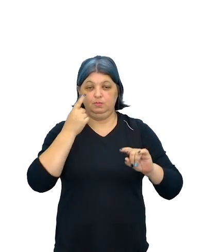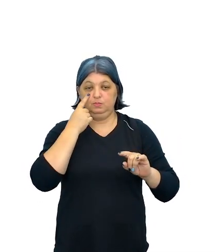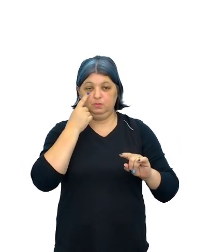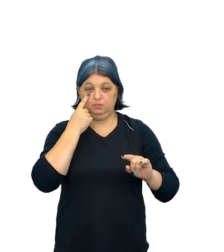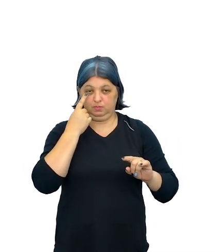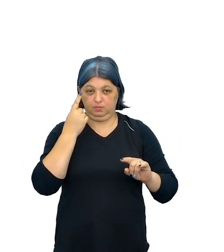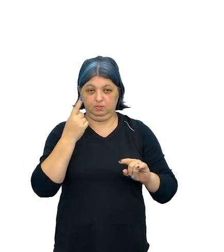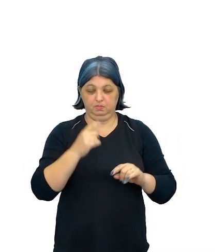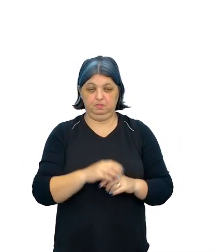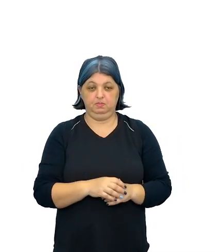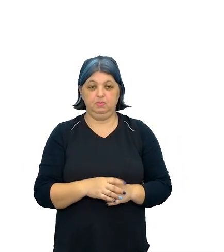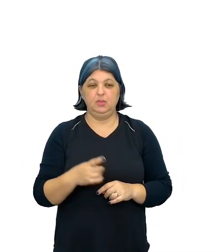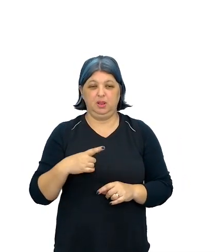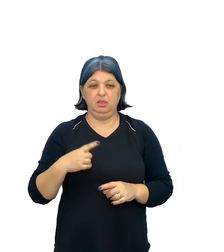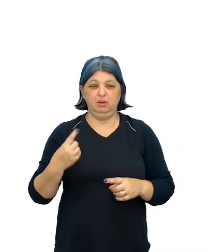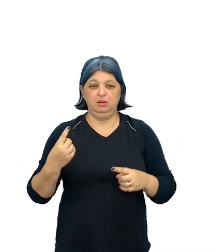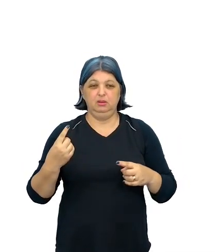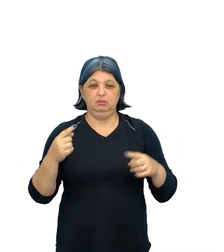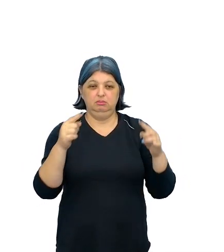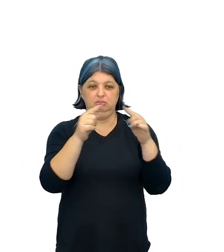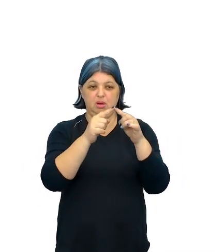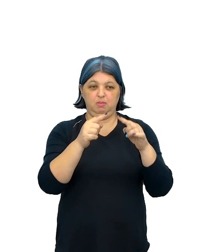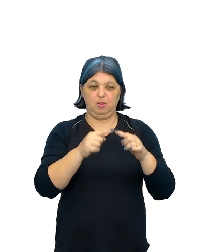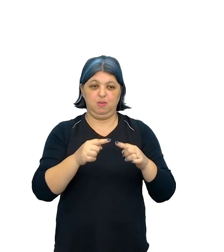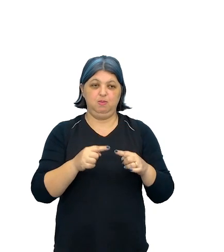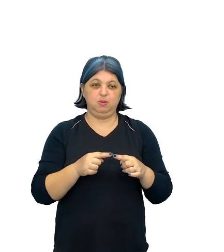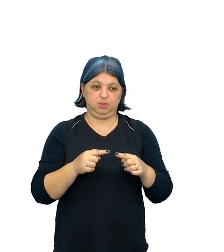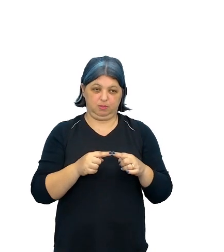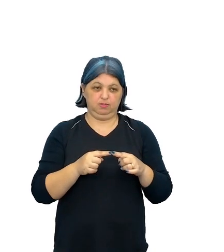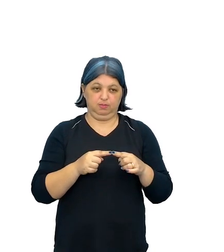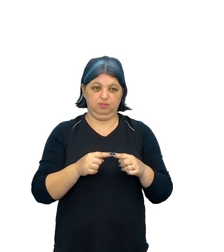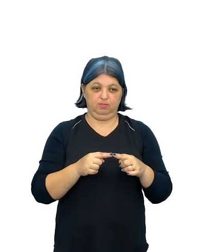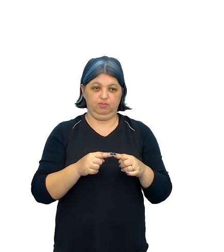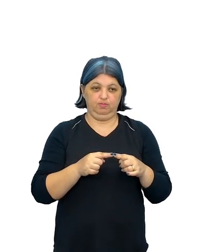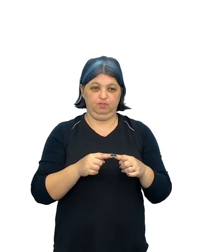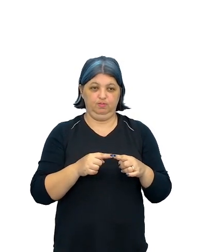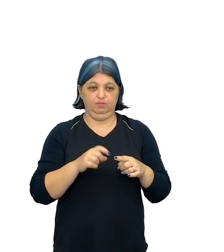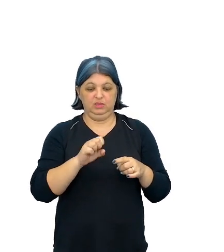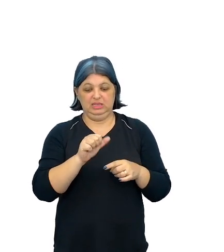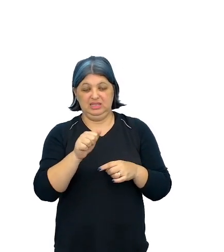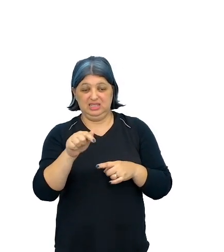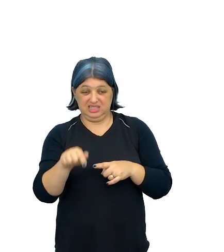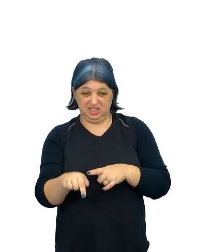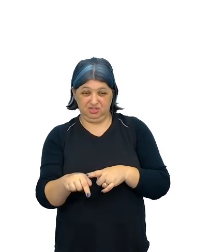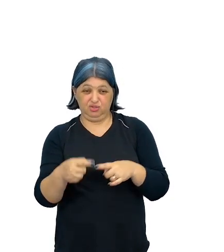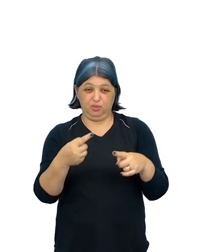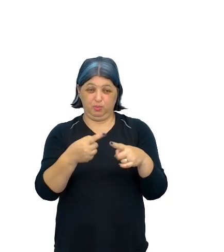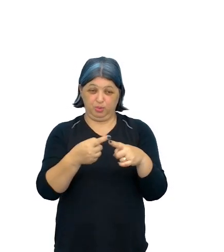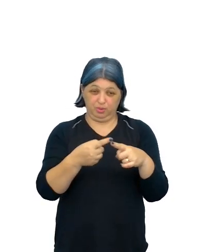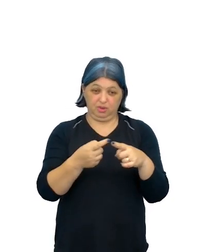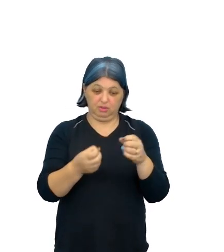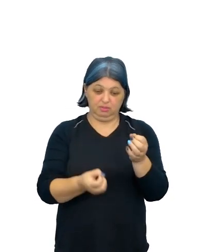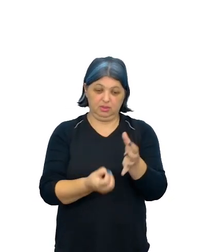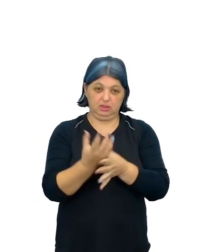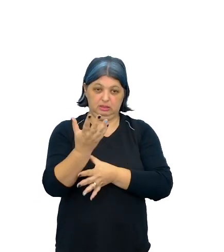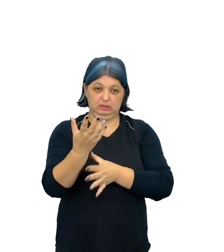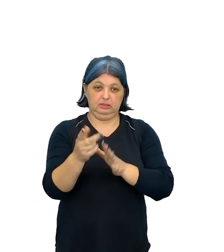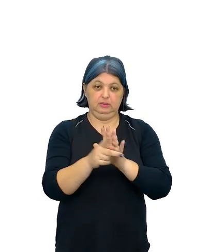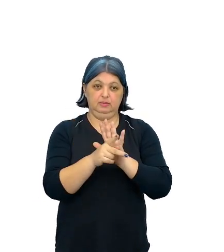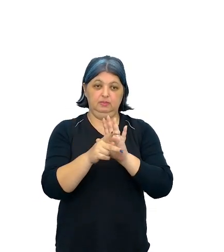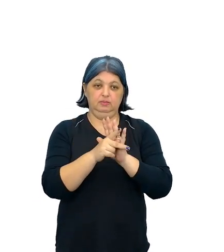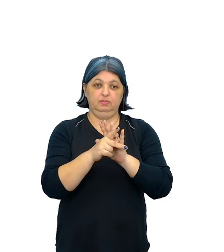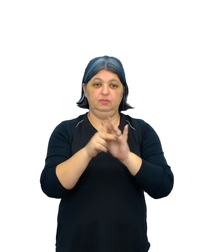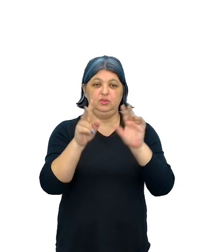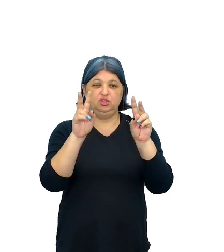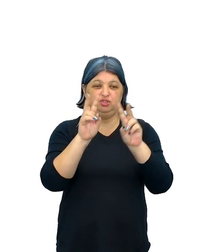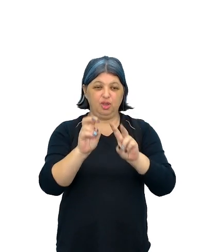veja que tem um diálogo com a sequência de atividade 7, por quê? Porque a criação de bons títulos,